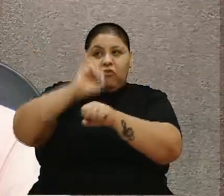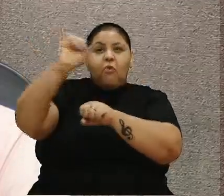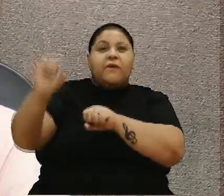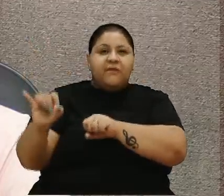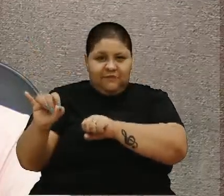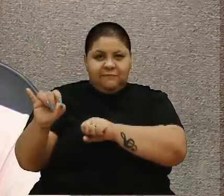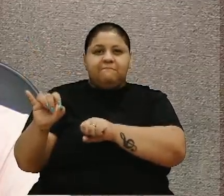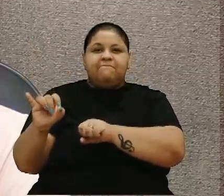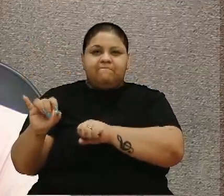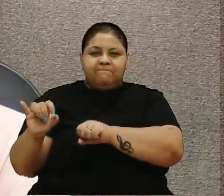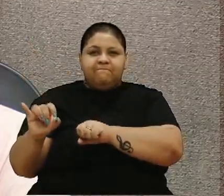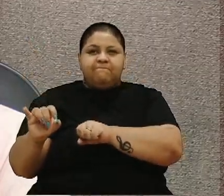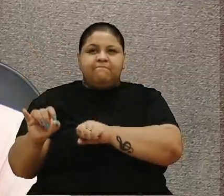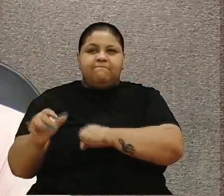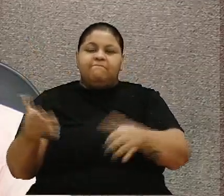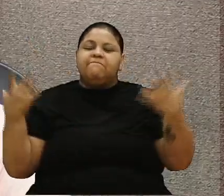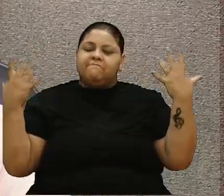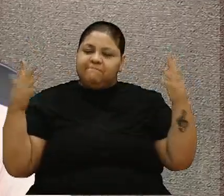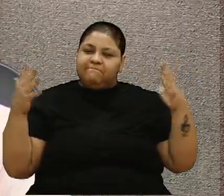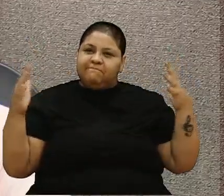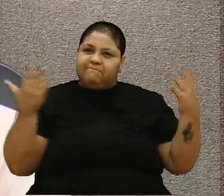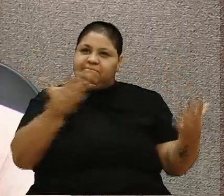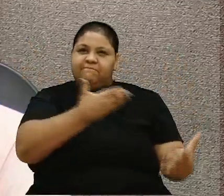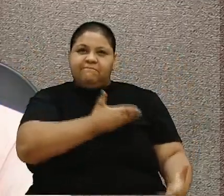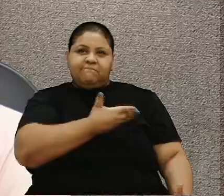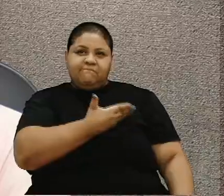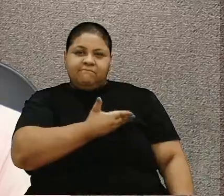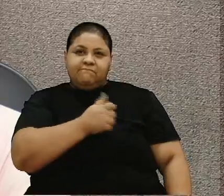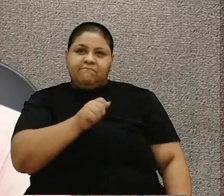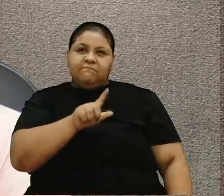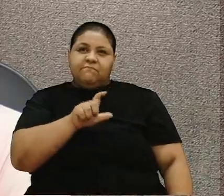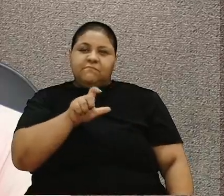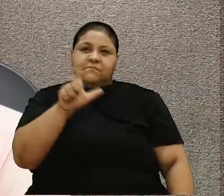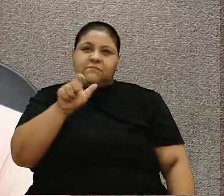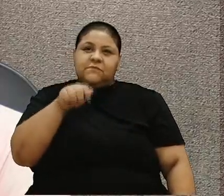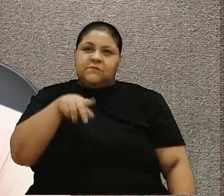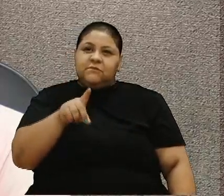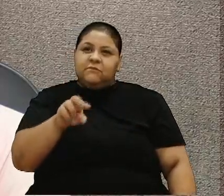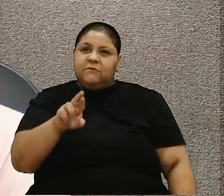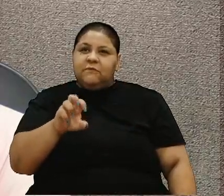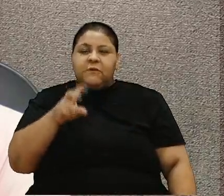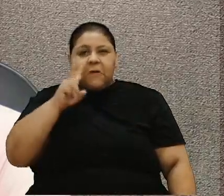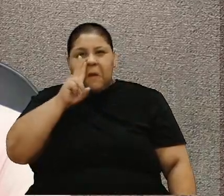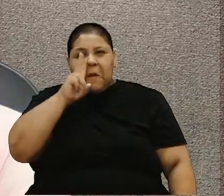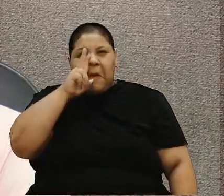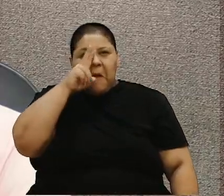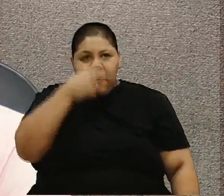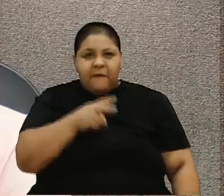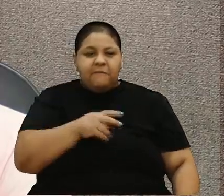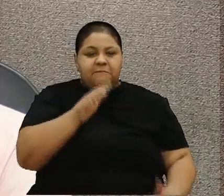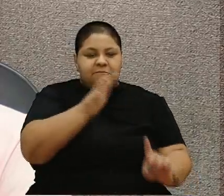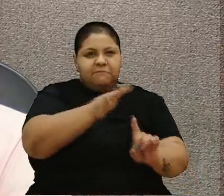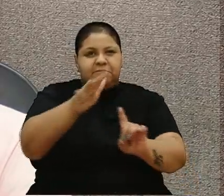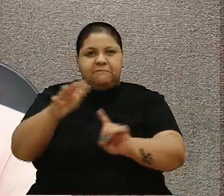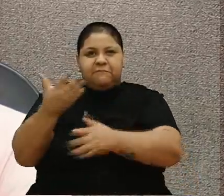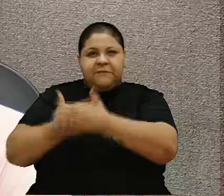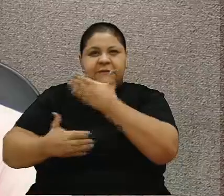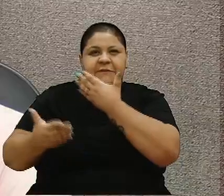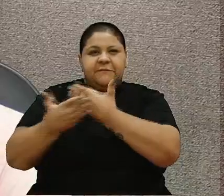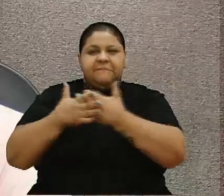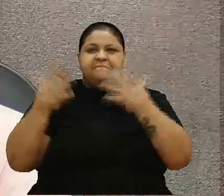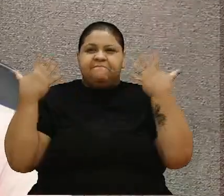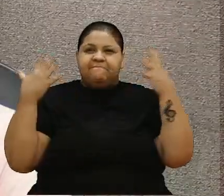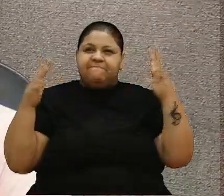internacional. Então, quero parabenizar muito o amigo Alexandre Silvestrin e dizer que ele é força e inspiração para todos nós.